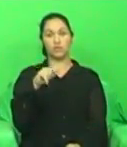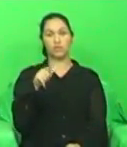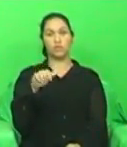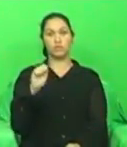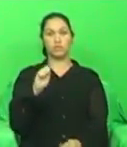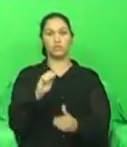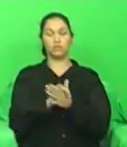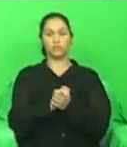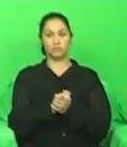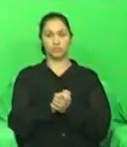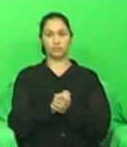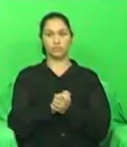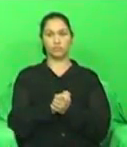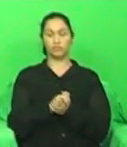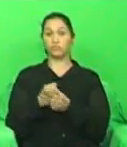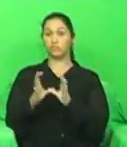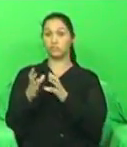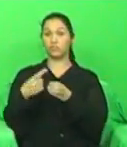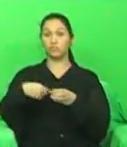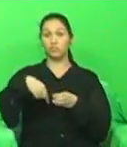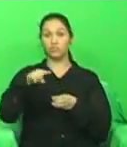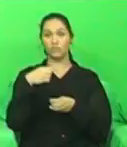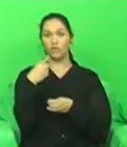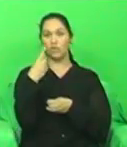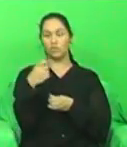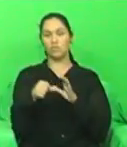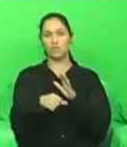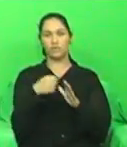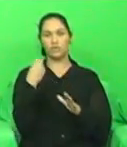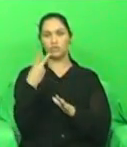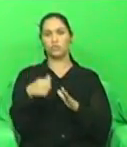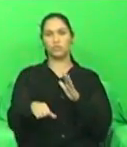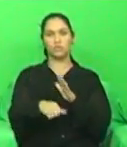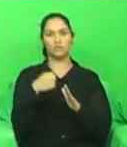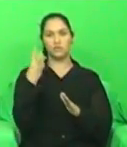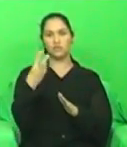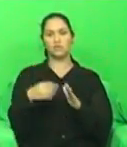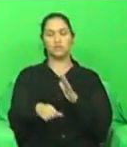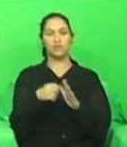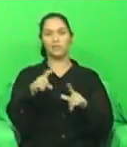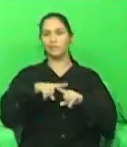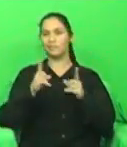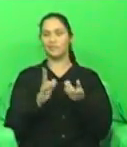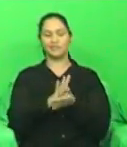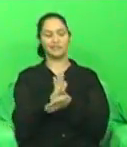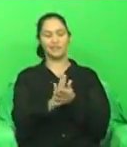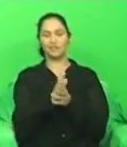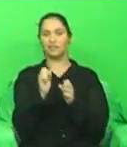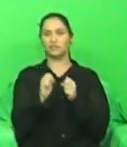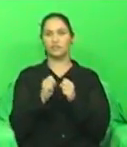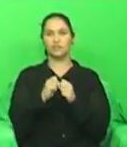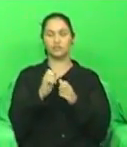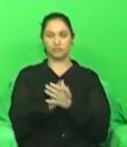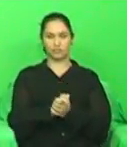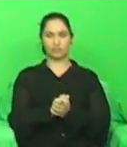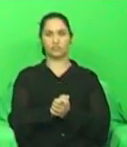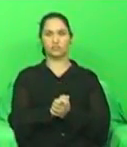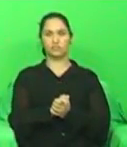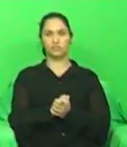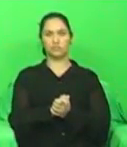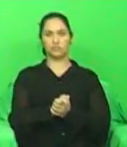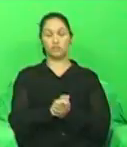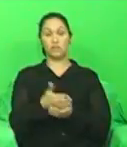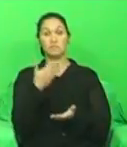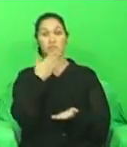uma vez foi duas foi 3 e não se faz nada não acontece nada a acipa solicita ao secretário